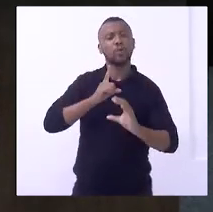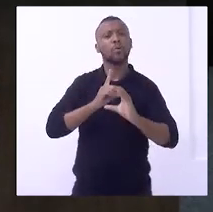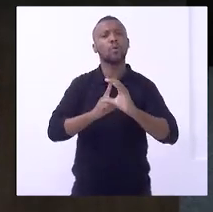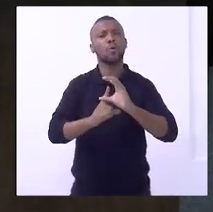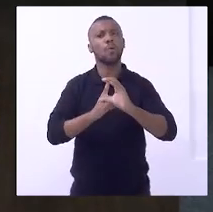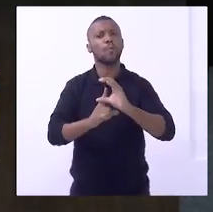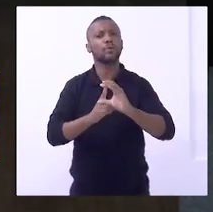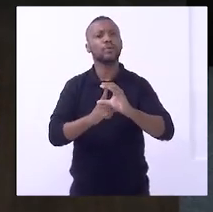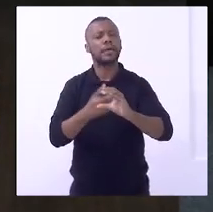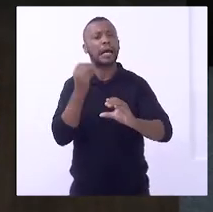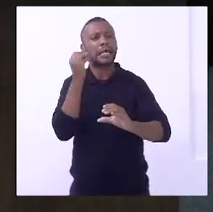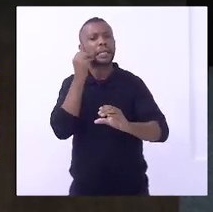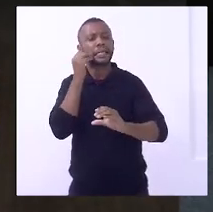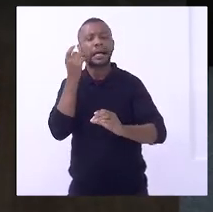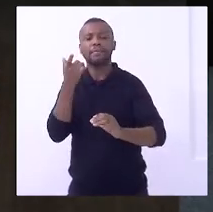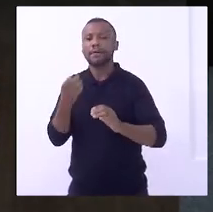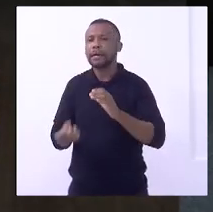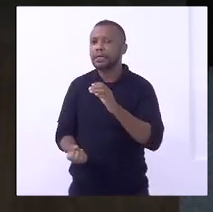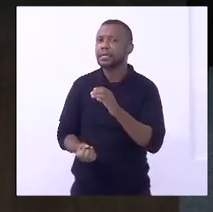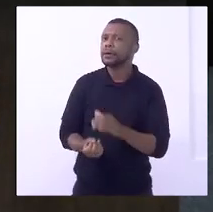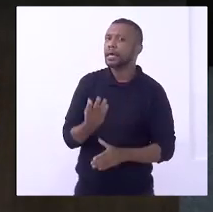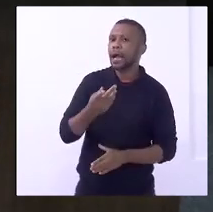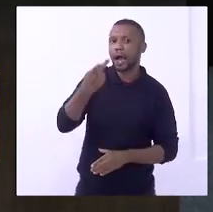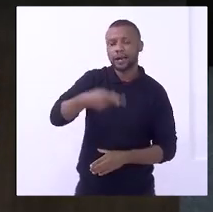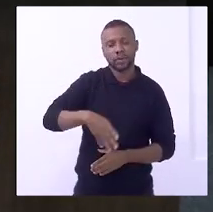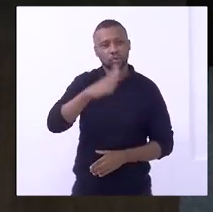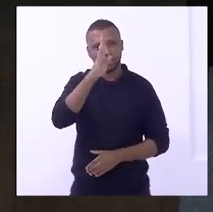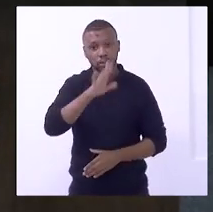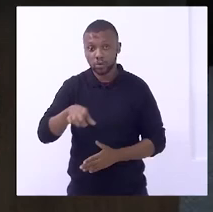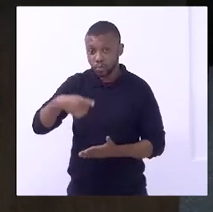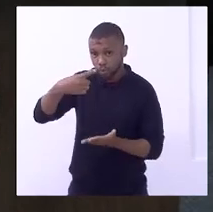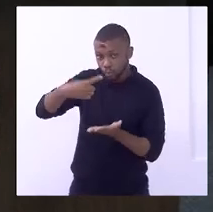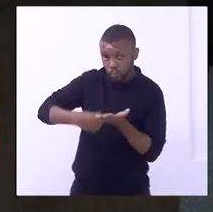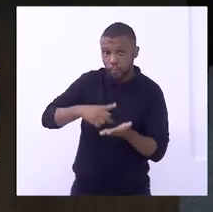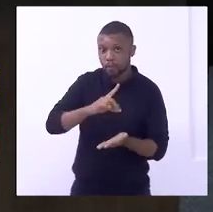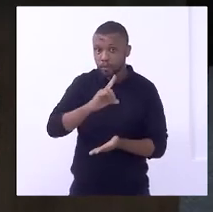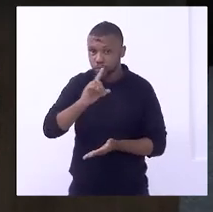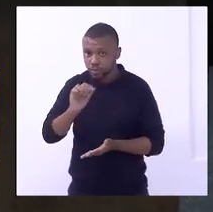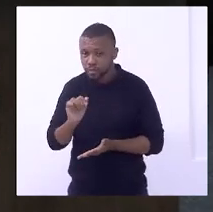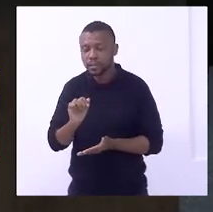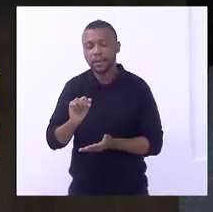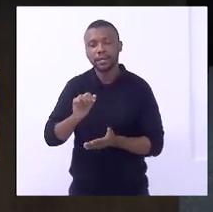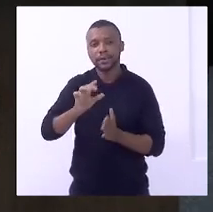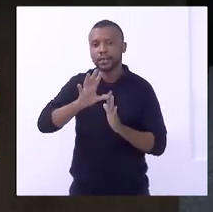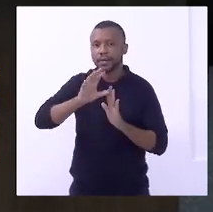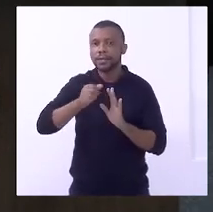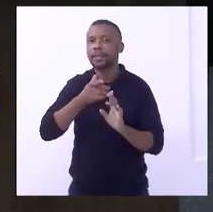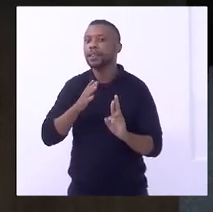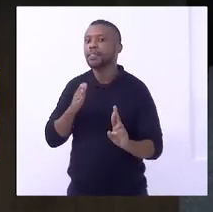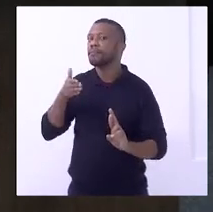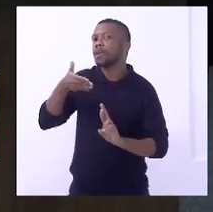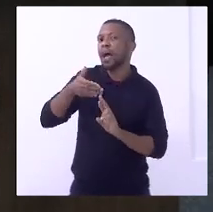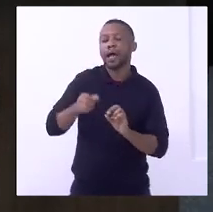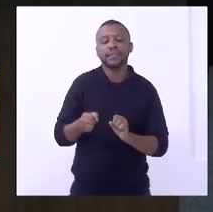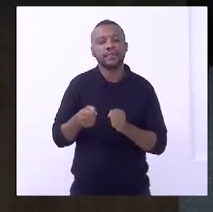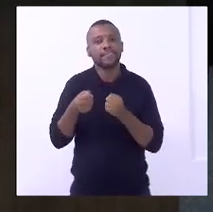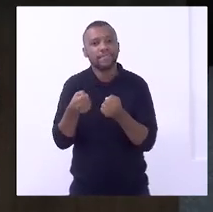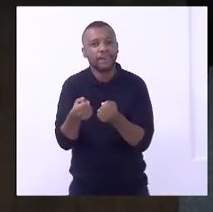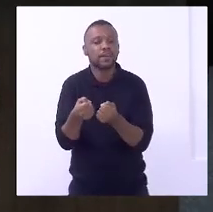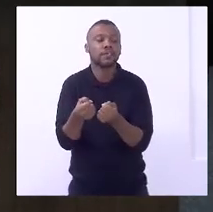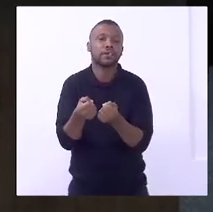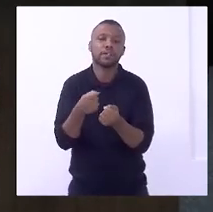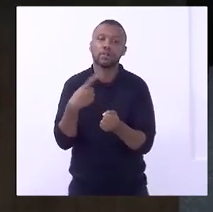tentavam implementar no nosso Brasil. Uma data que simboliza a defesa incondicional da nossa